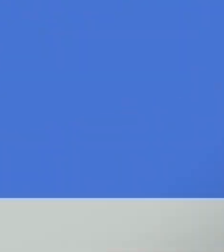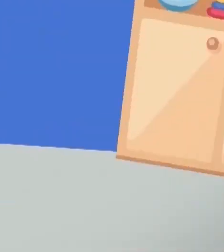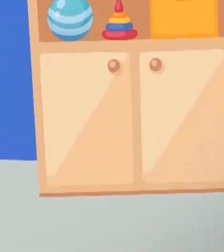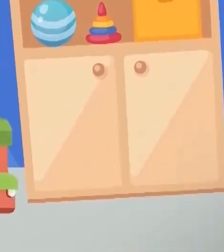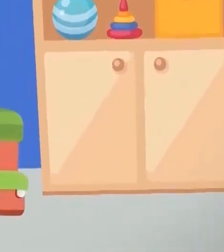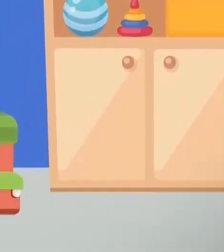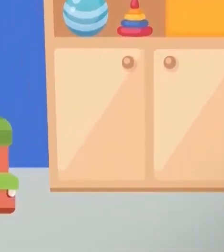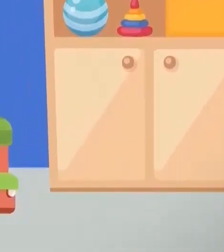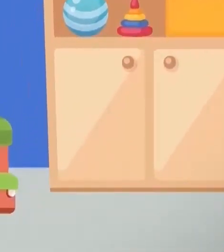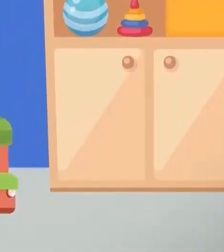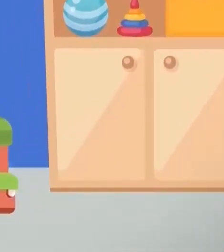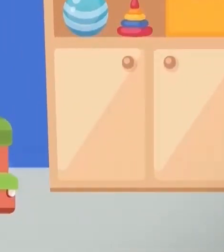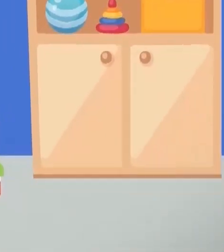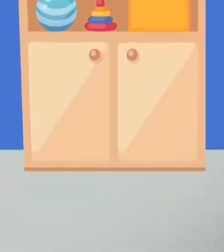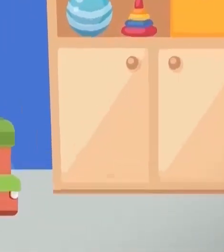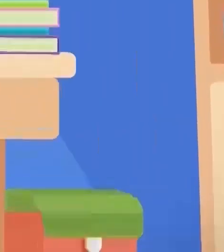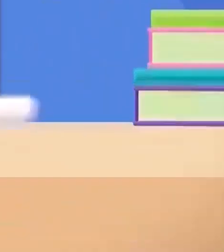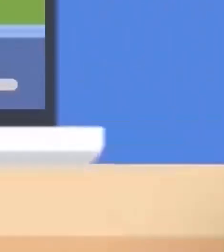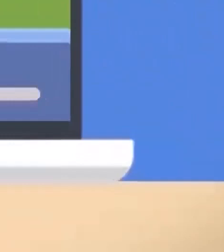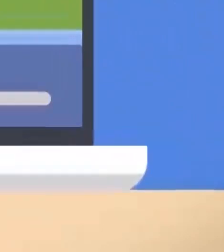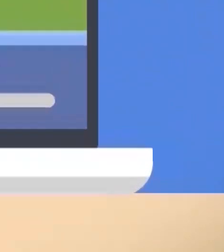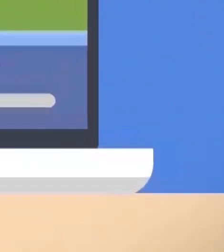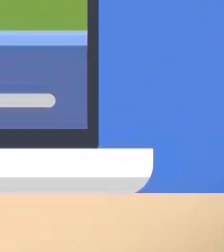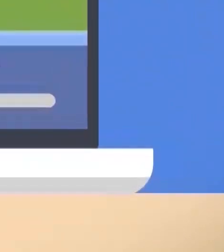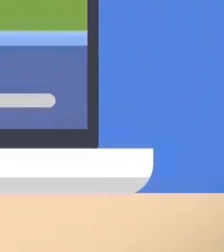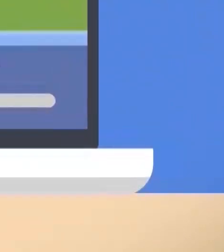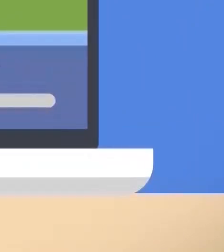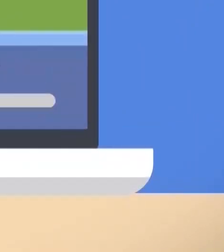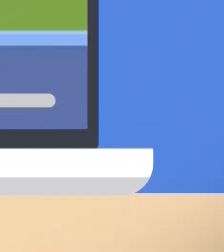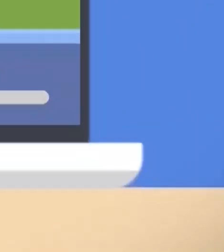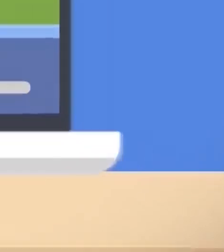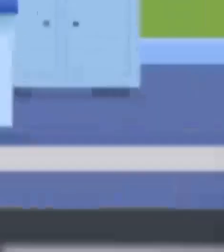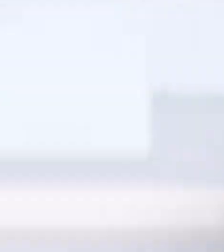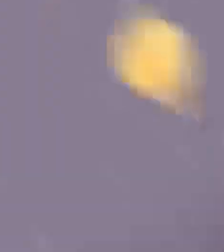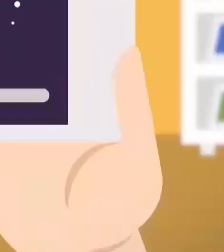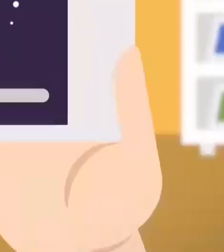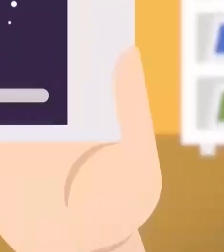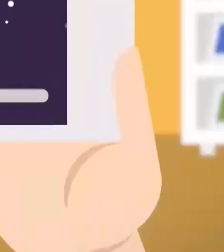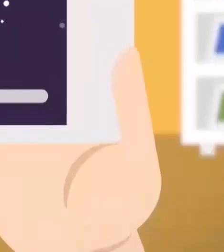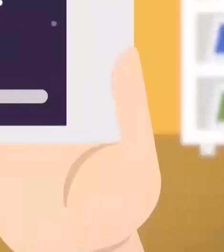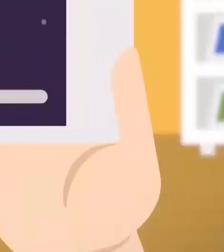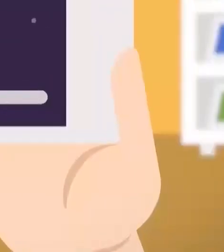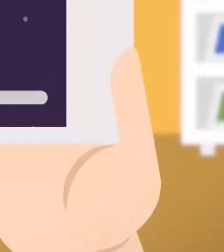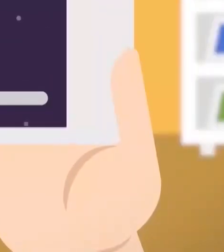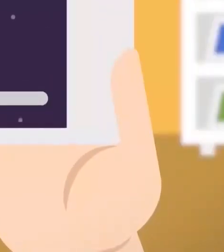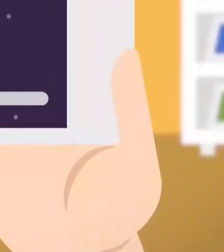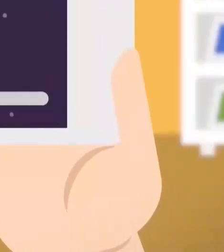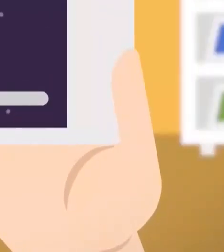Música